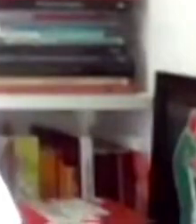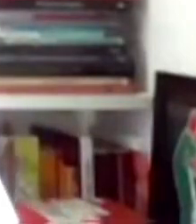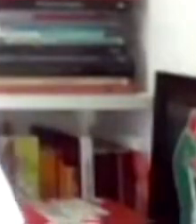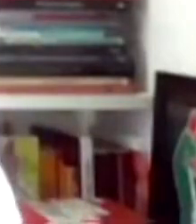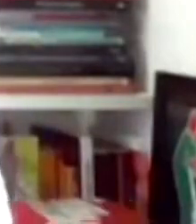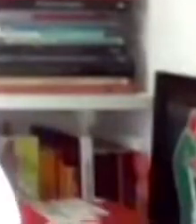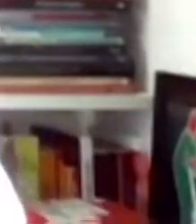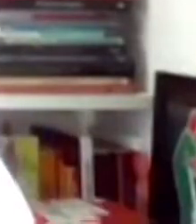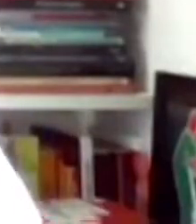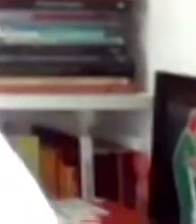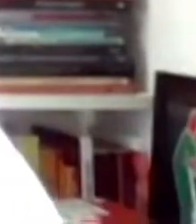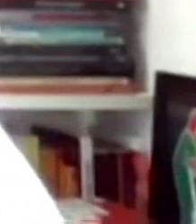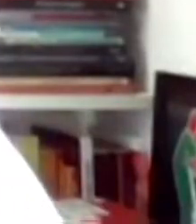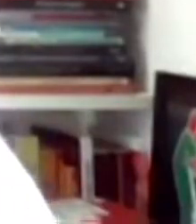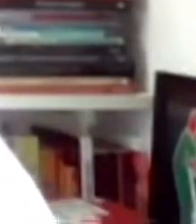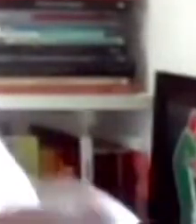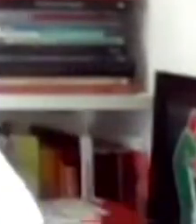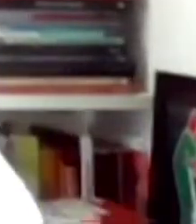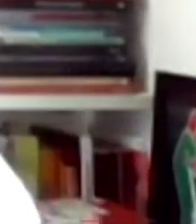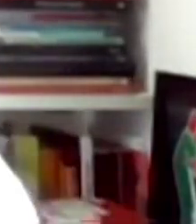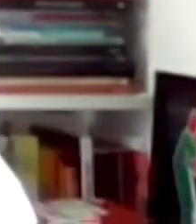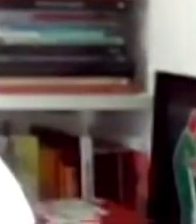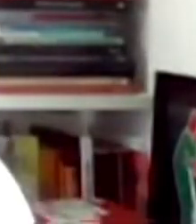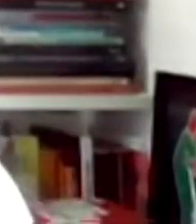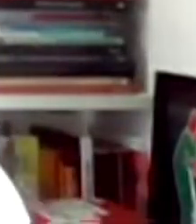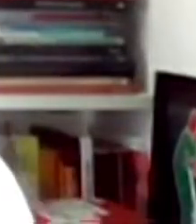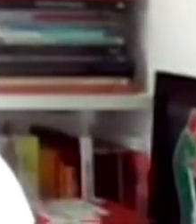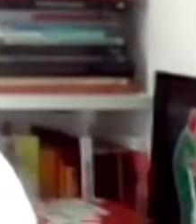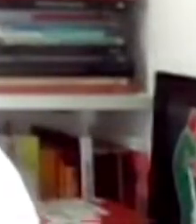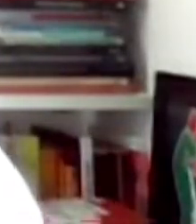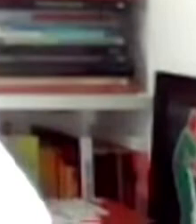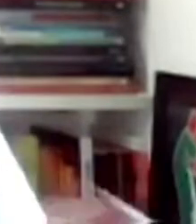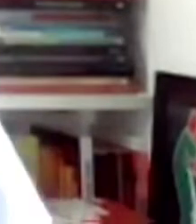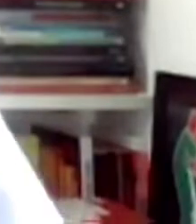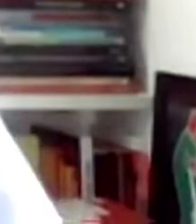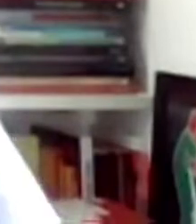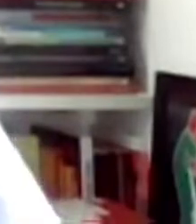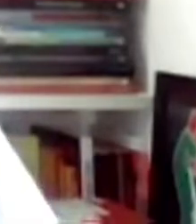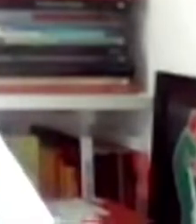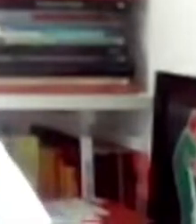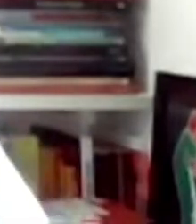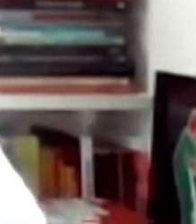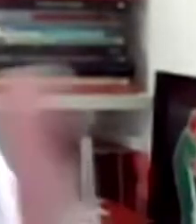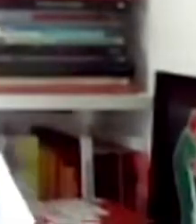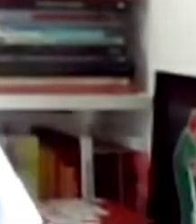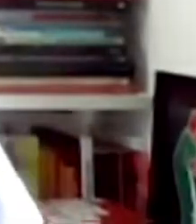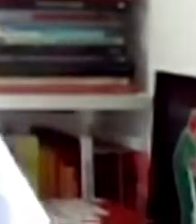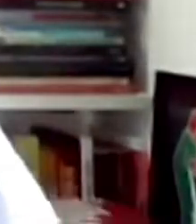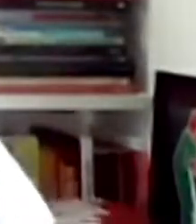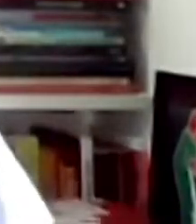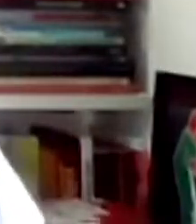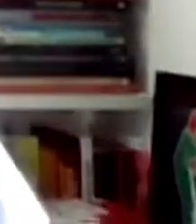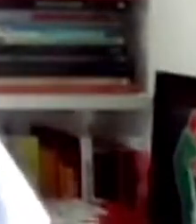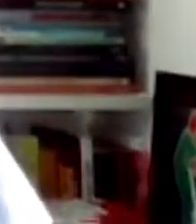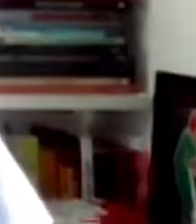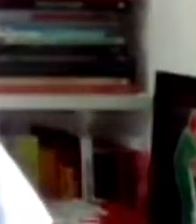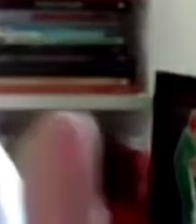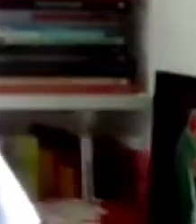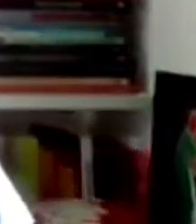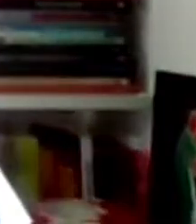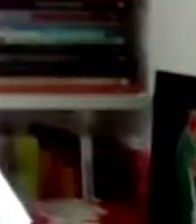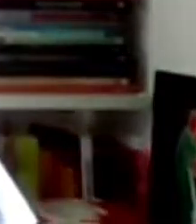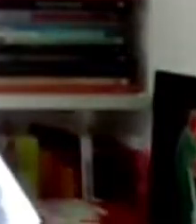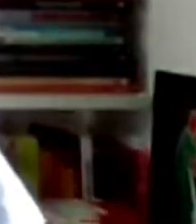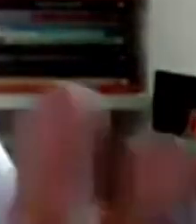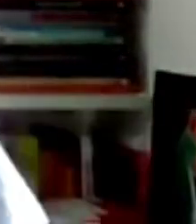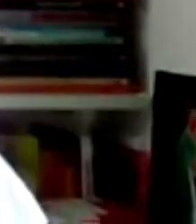aspecto da educação infantil, completar essa transição que a Constituição Federal determinava. No entanto, assim não foi feito. E o que a gente vê